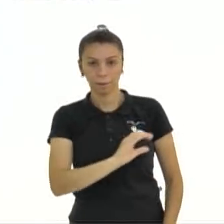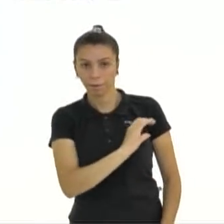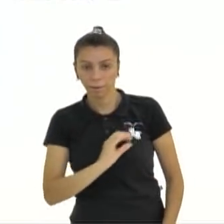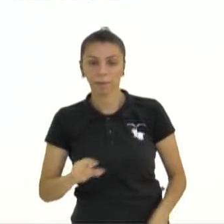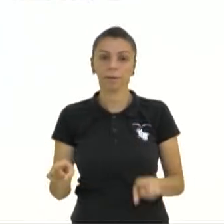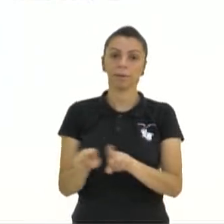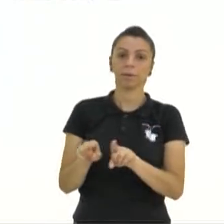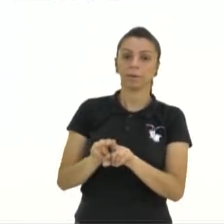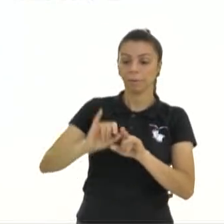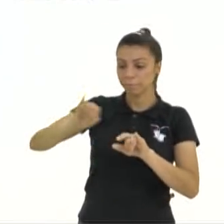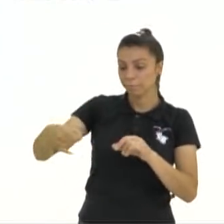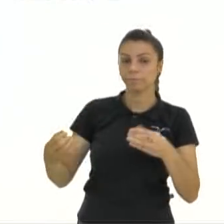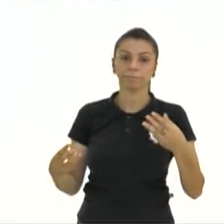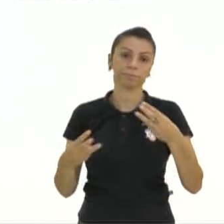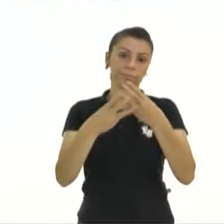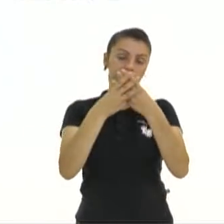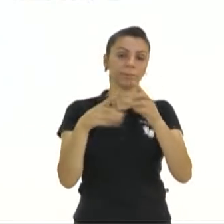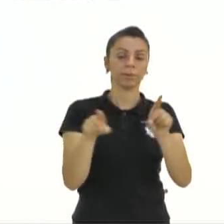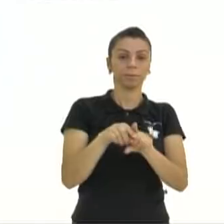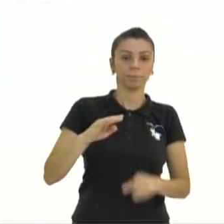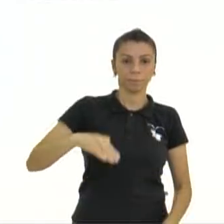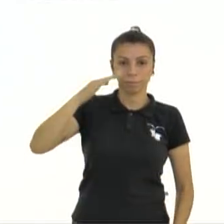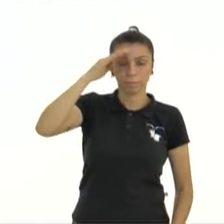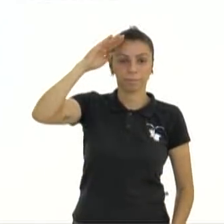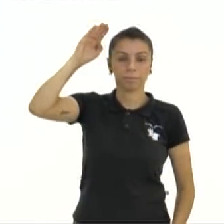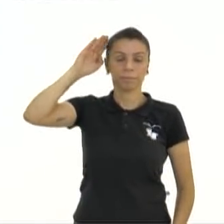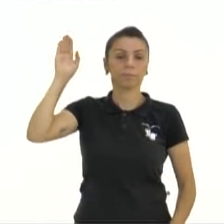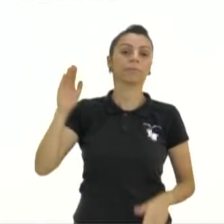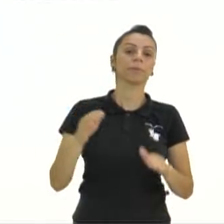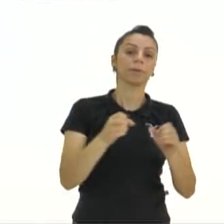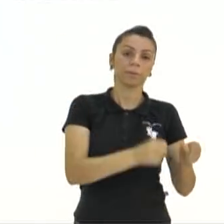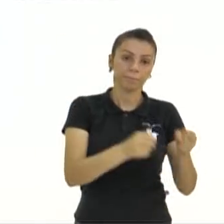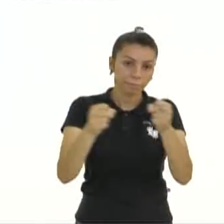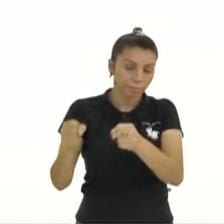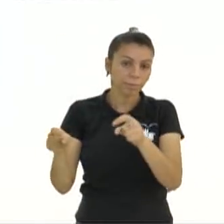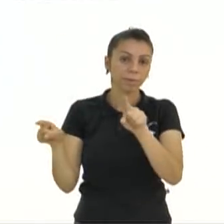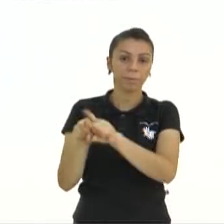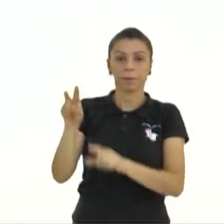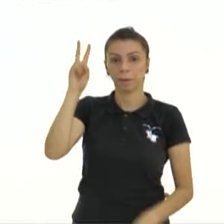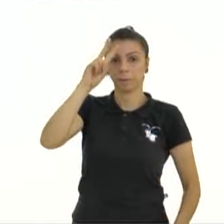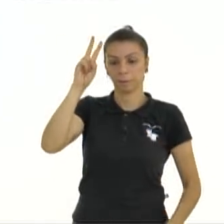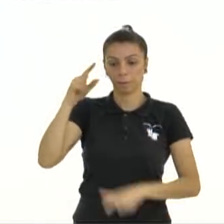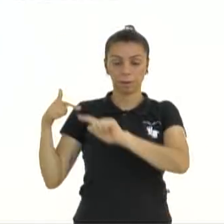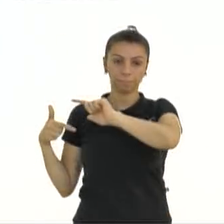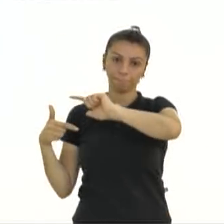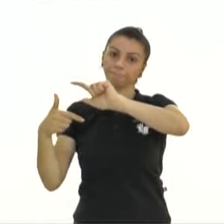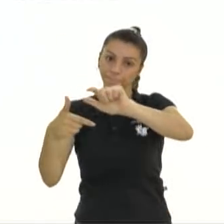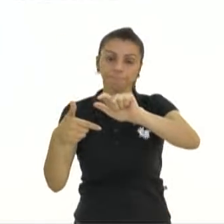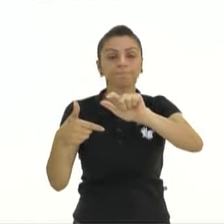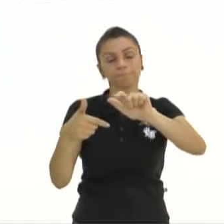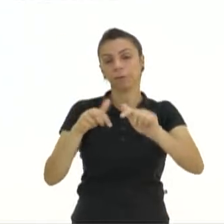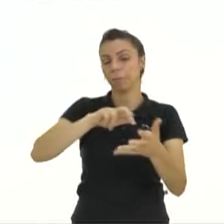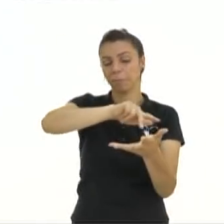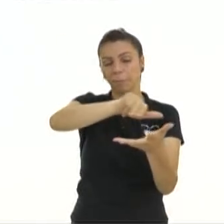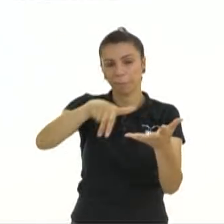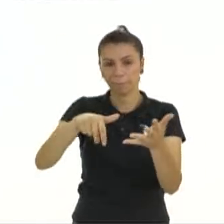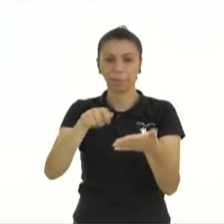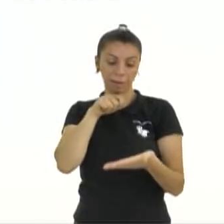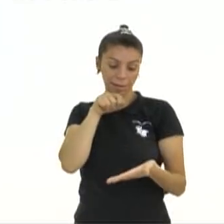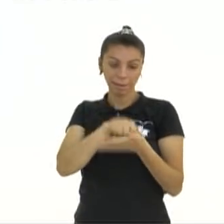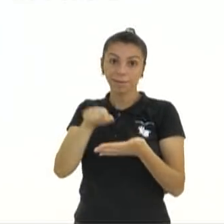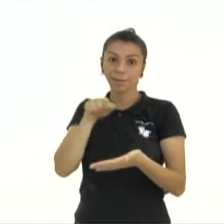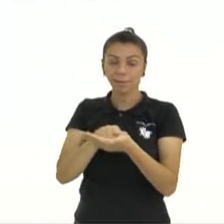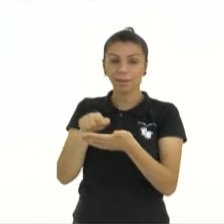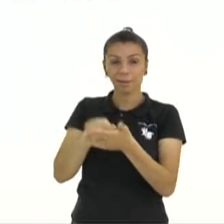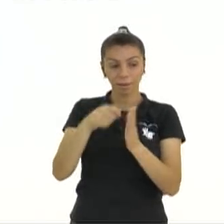Torá judaica, pontos de Umbanda e Candomblé, as histórias e mitos das tradições orais, entre outros. Escreva um texto